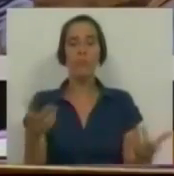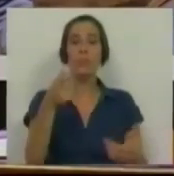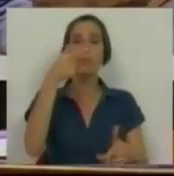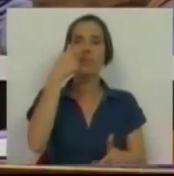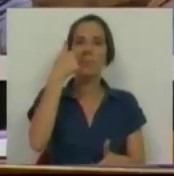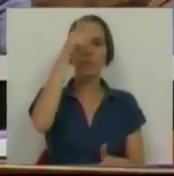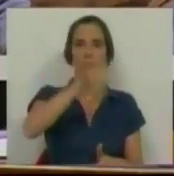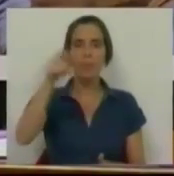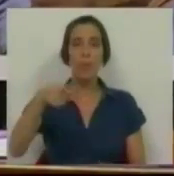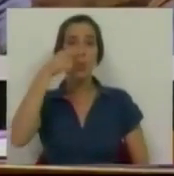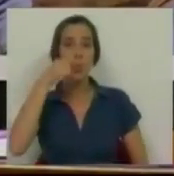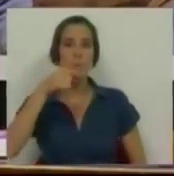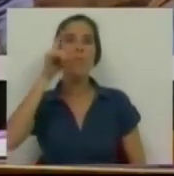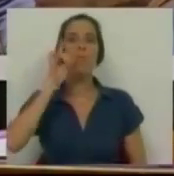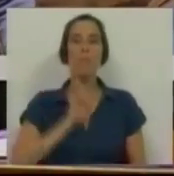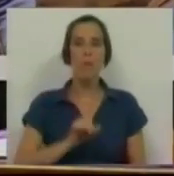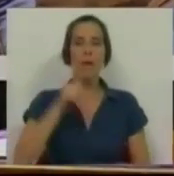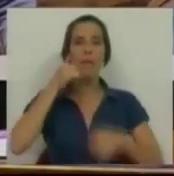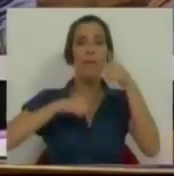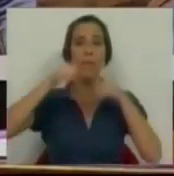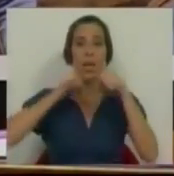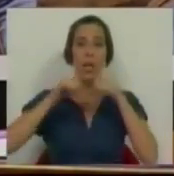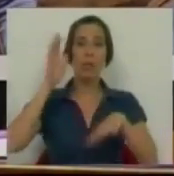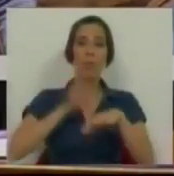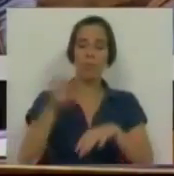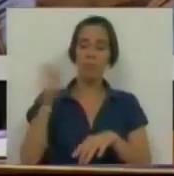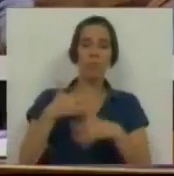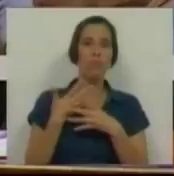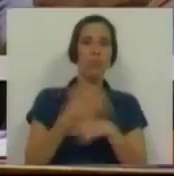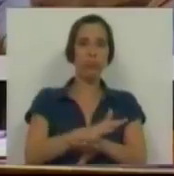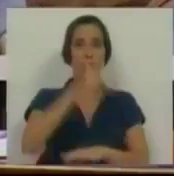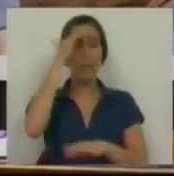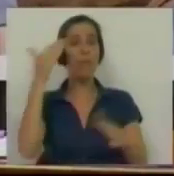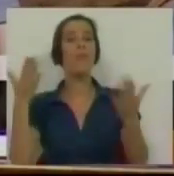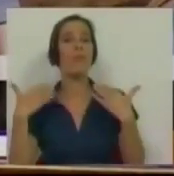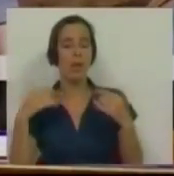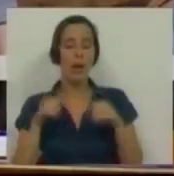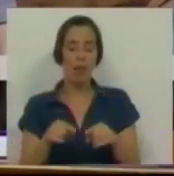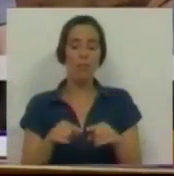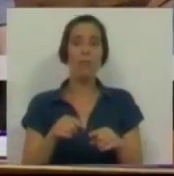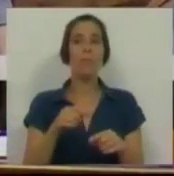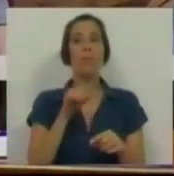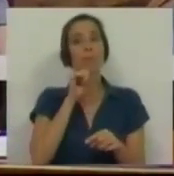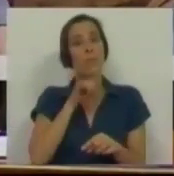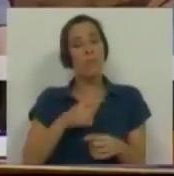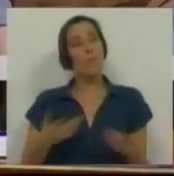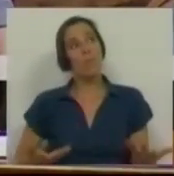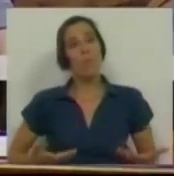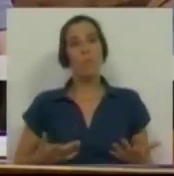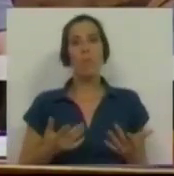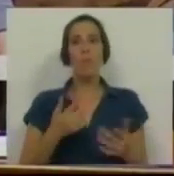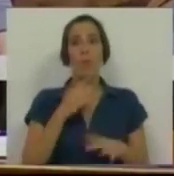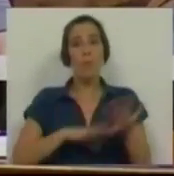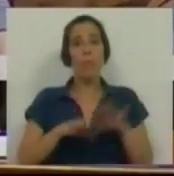aos homens e às mulheres que ficaram feridos nos incêndios deste verão e pelos quais podemos ainda